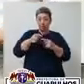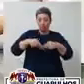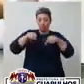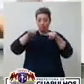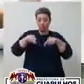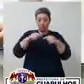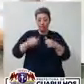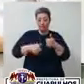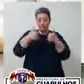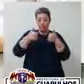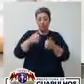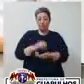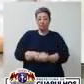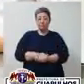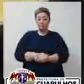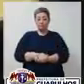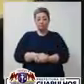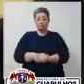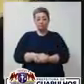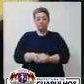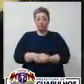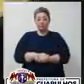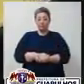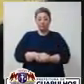o fuê. Porque fica até mais fácil para se trabalhar.